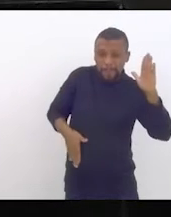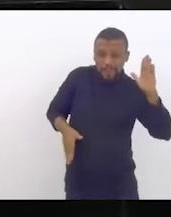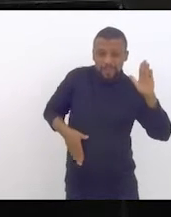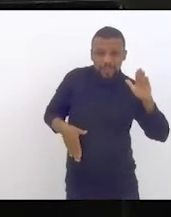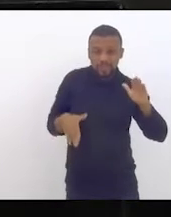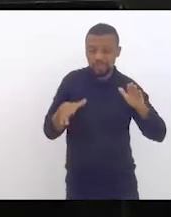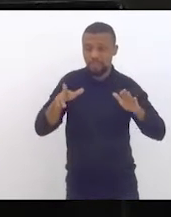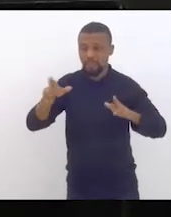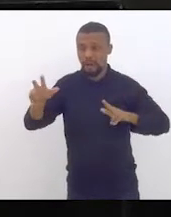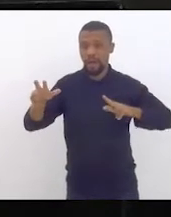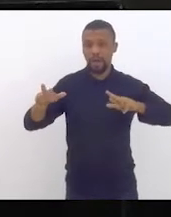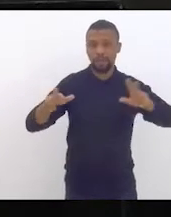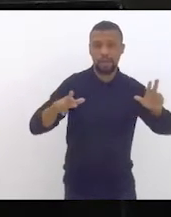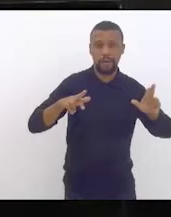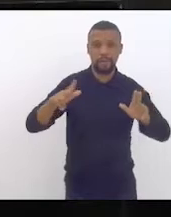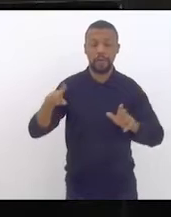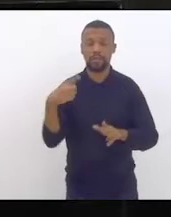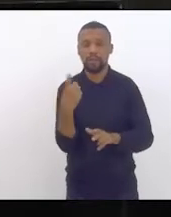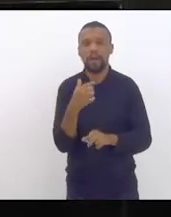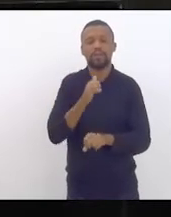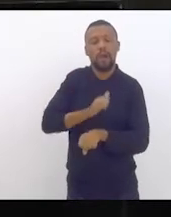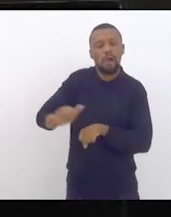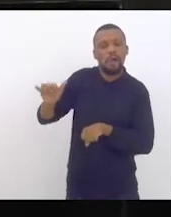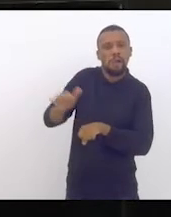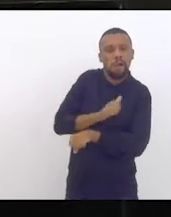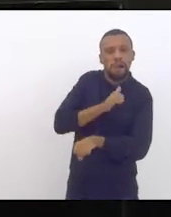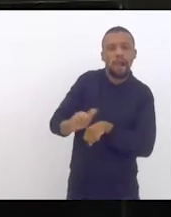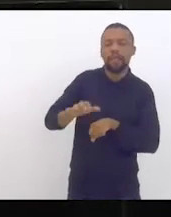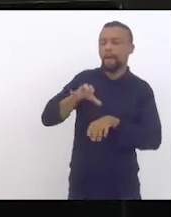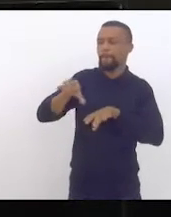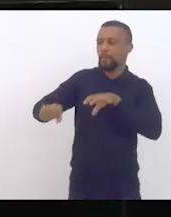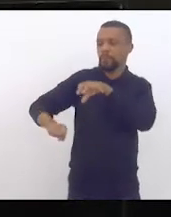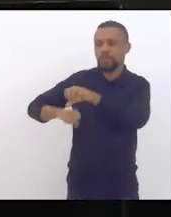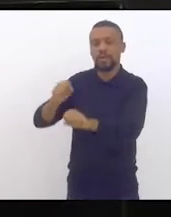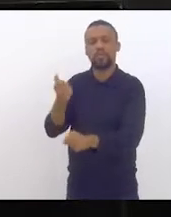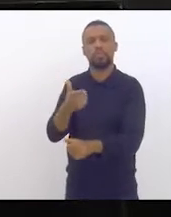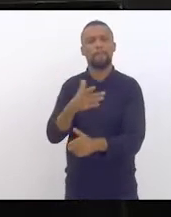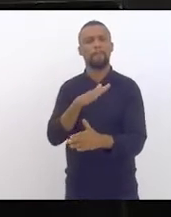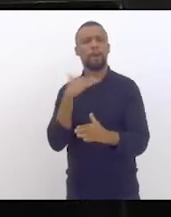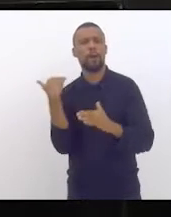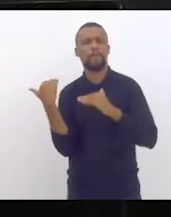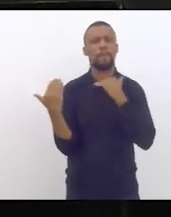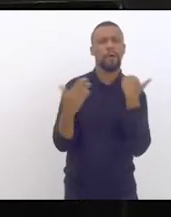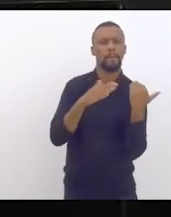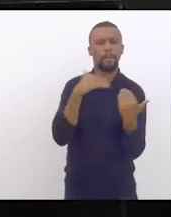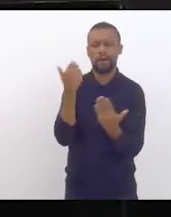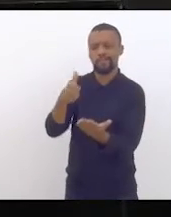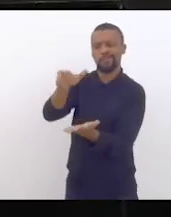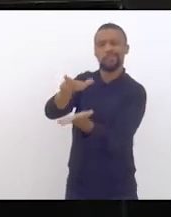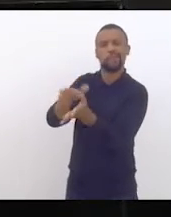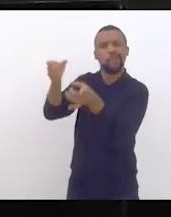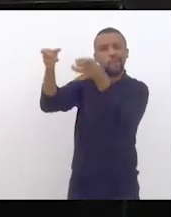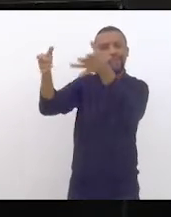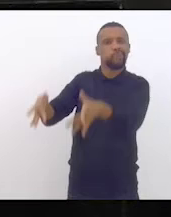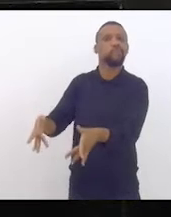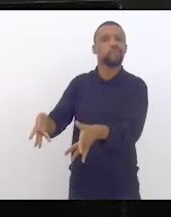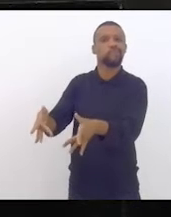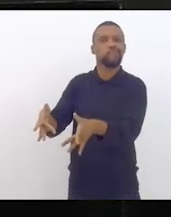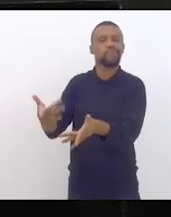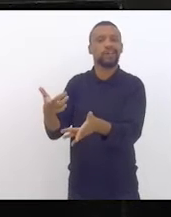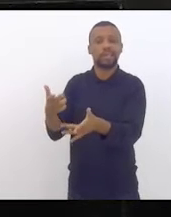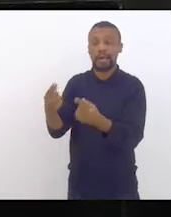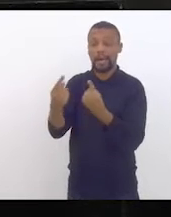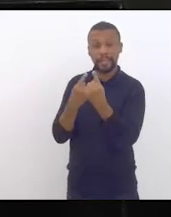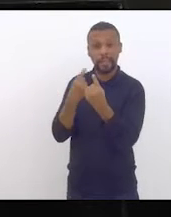das vezes tínhamos que está buscando corpos inclusive que ficavam largados à margem da